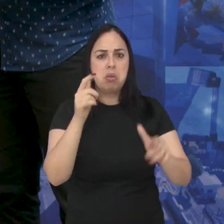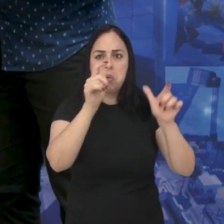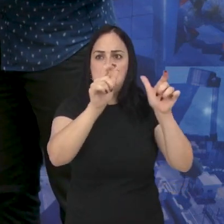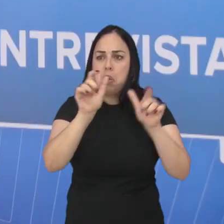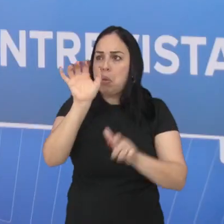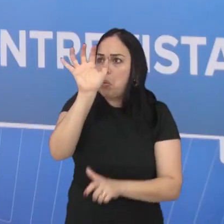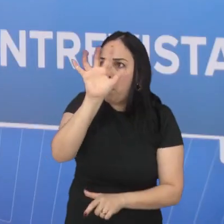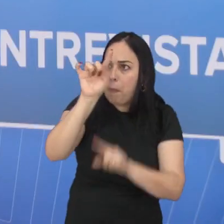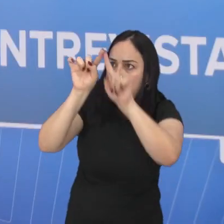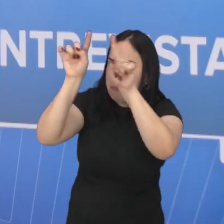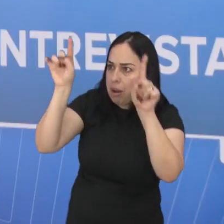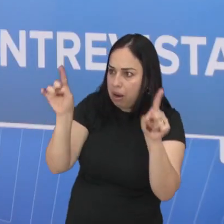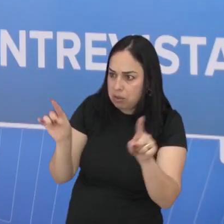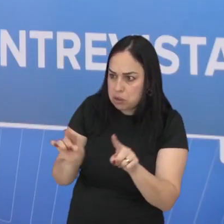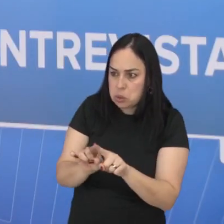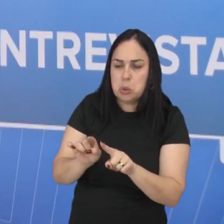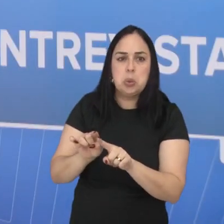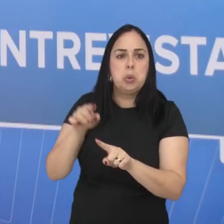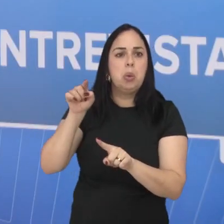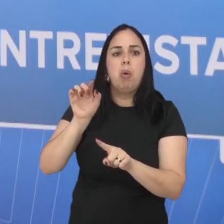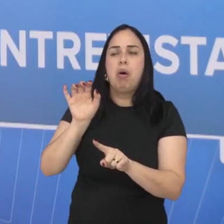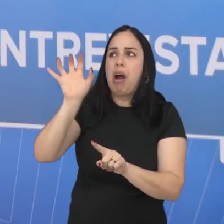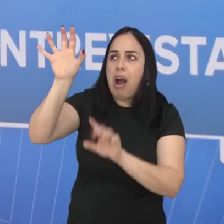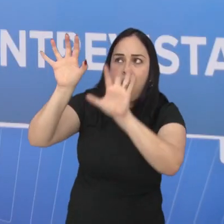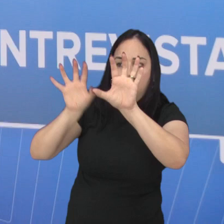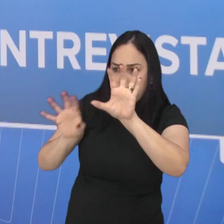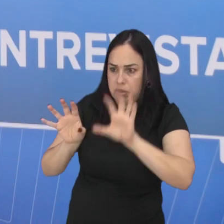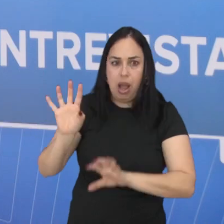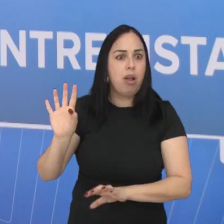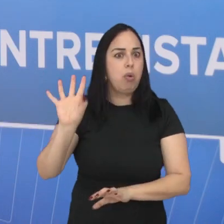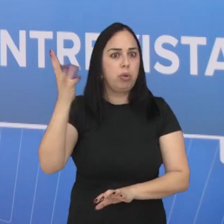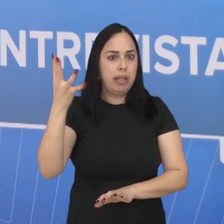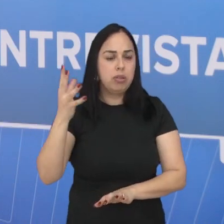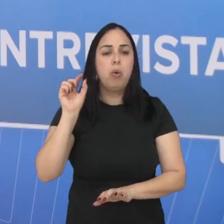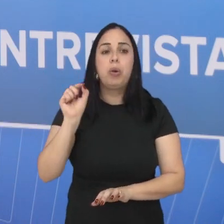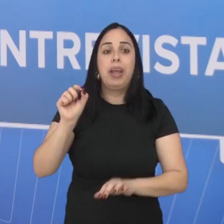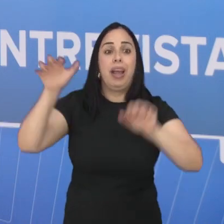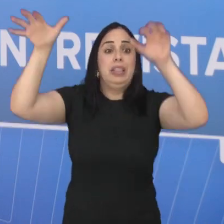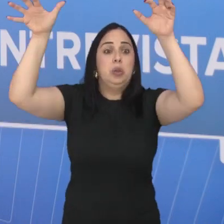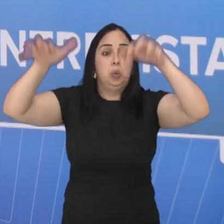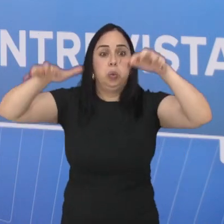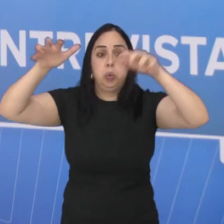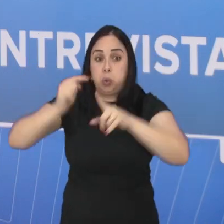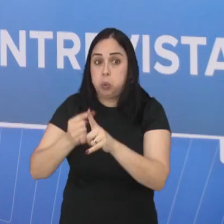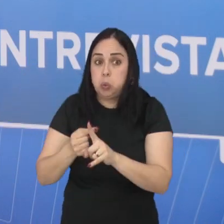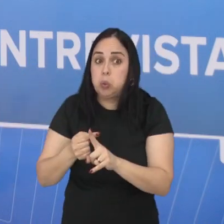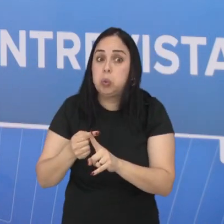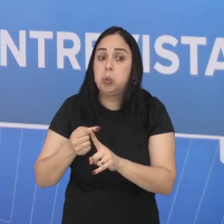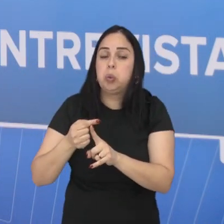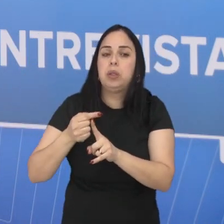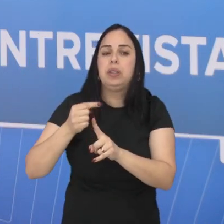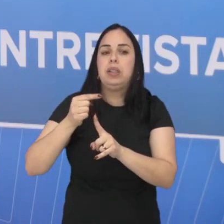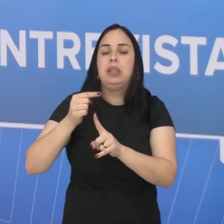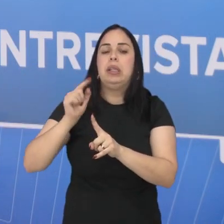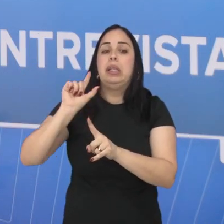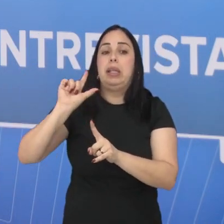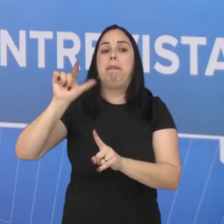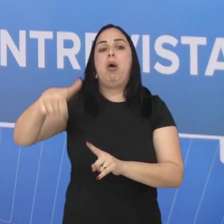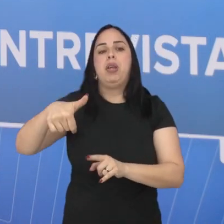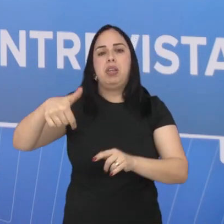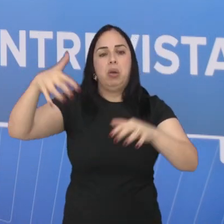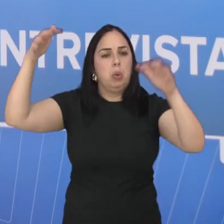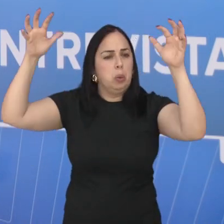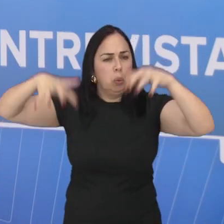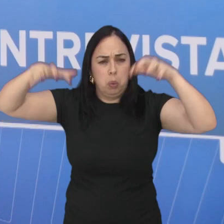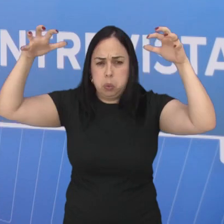extremos acontecendo em diversas regiões do país. Então, são temperaturas muito elevadas que acarretam em sequência, muitas vezes,